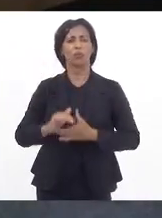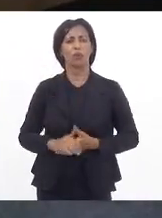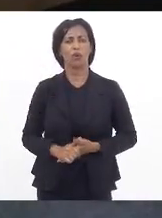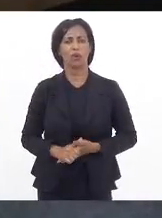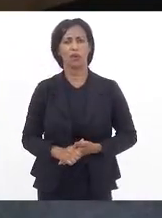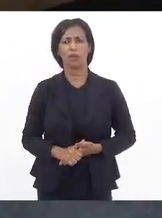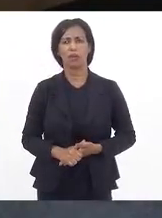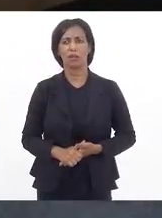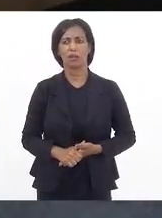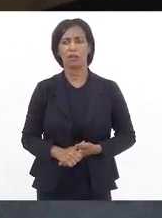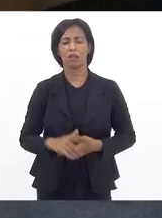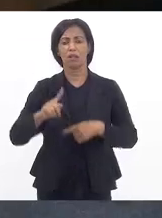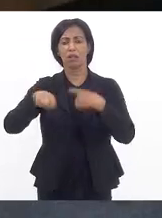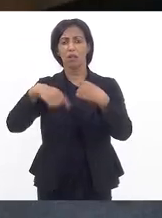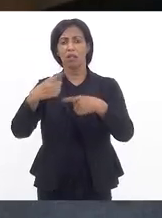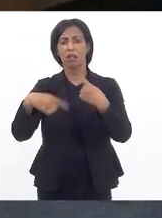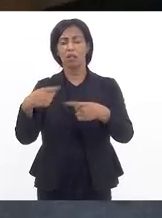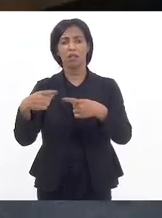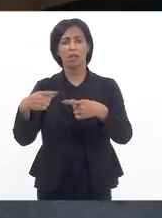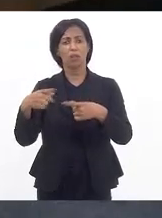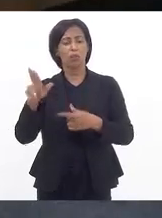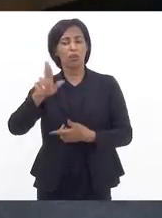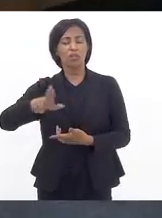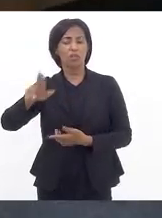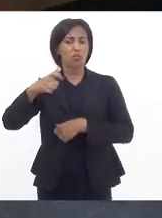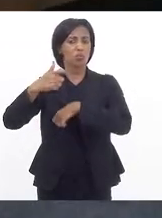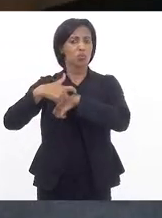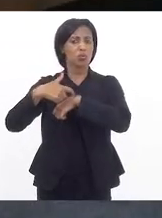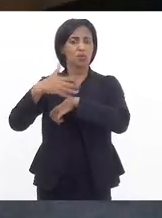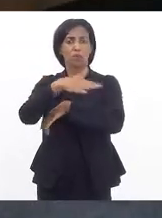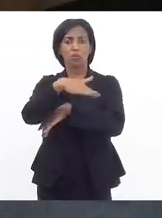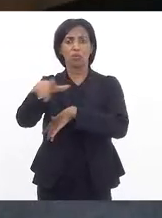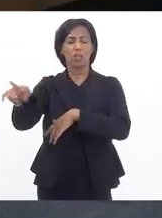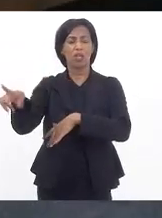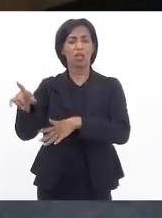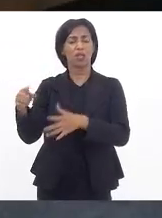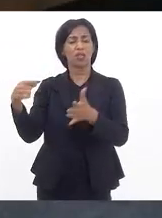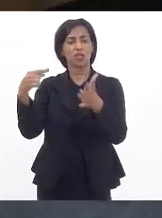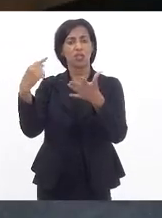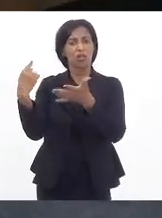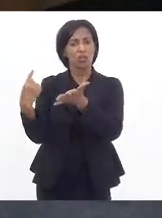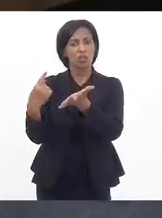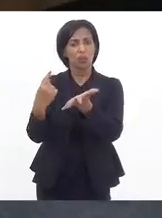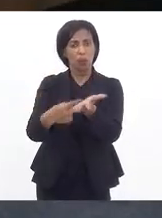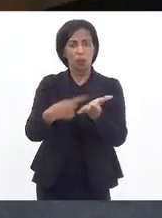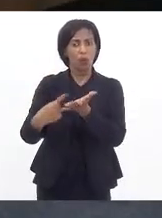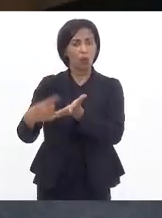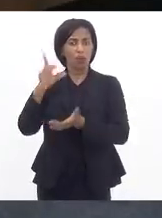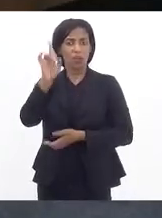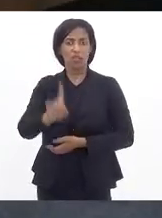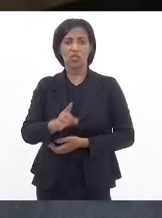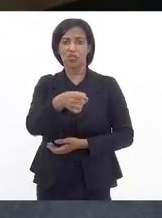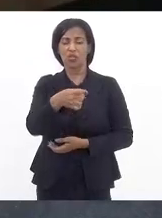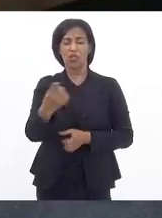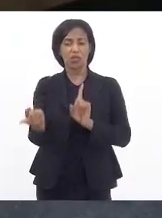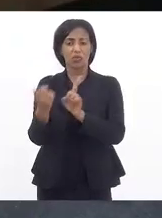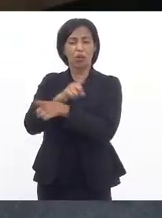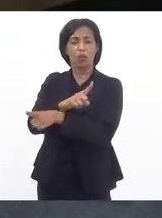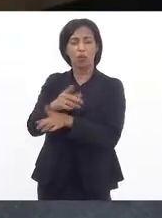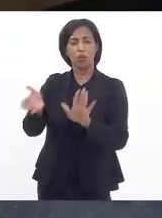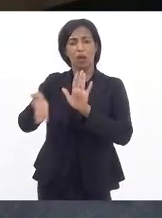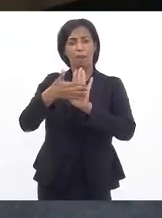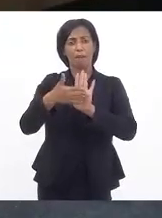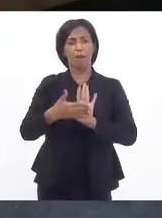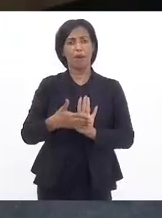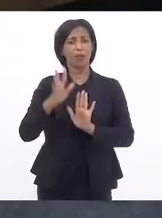as pessoas e depois eles usa o tempo deles de acordo com aquilo que eles têm direito a senhora inverte a